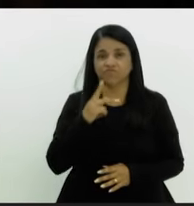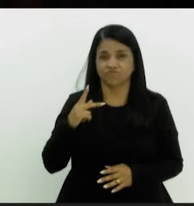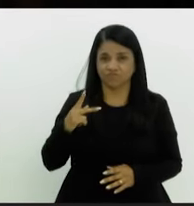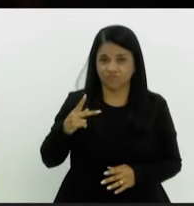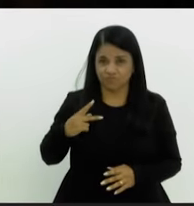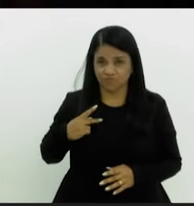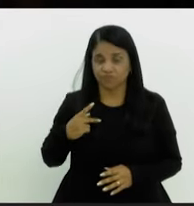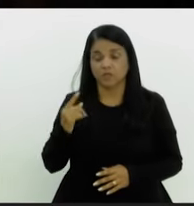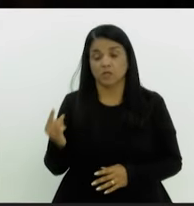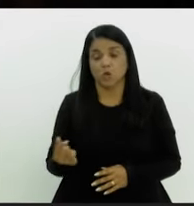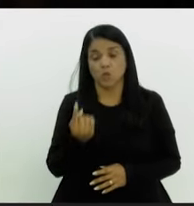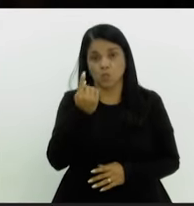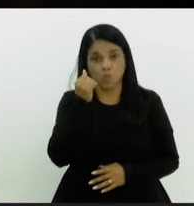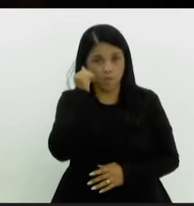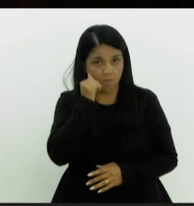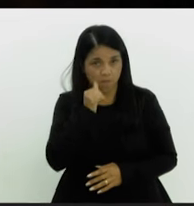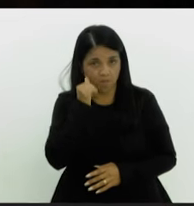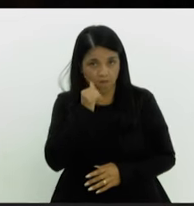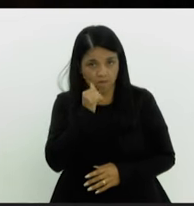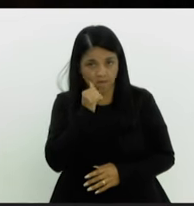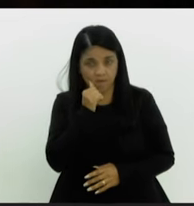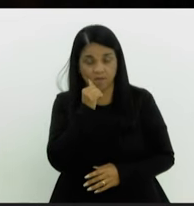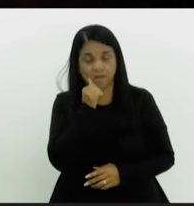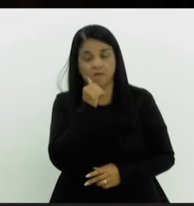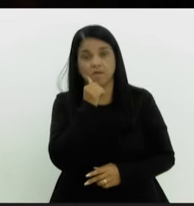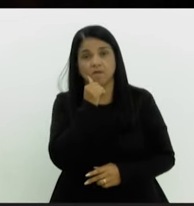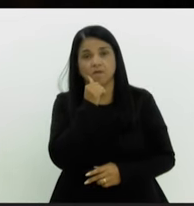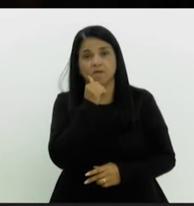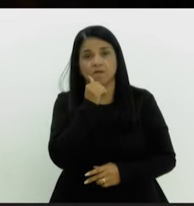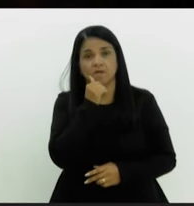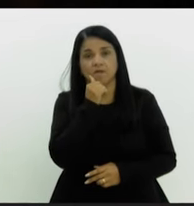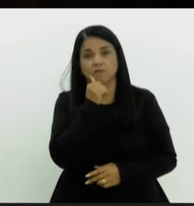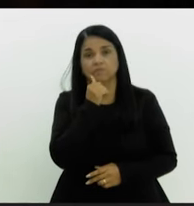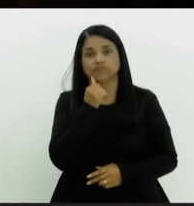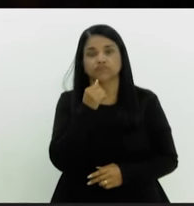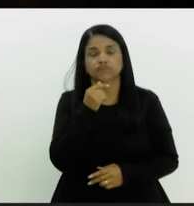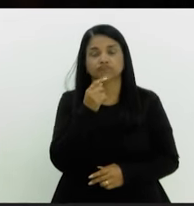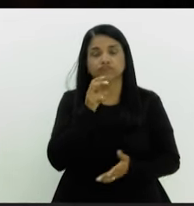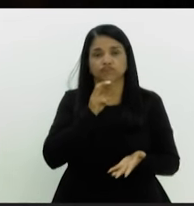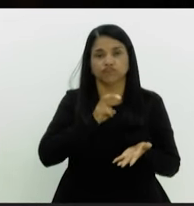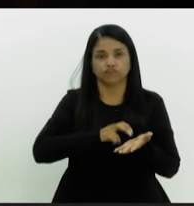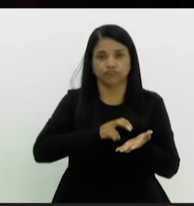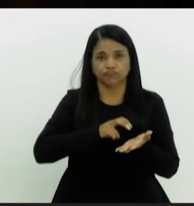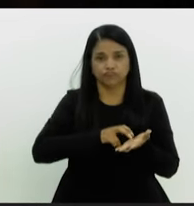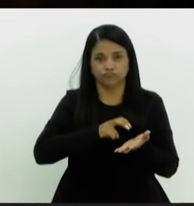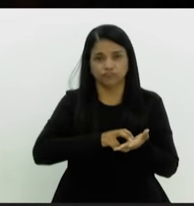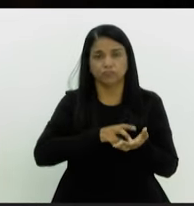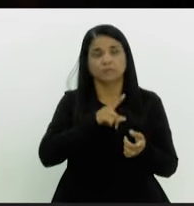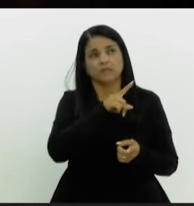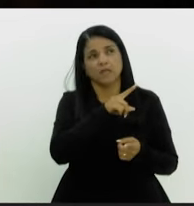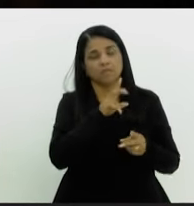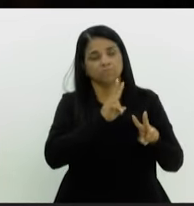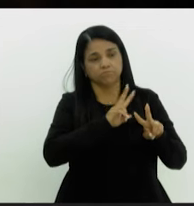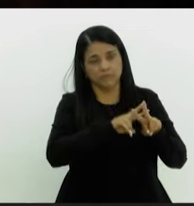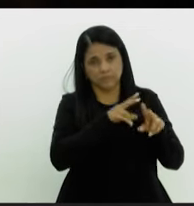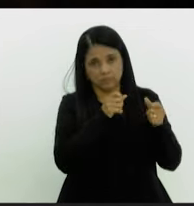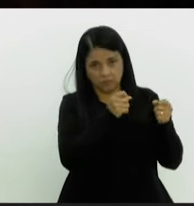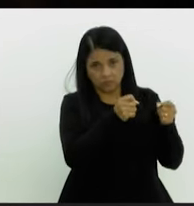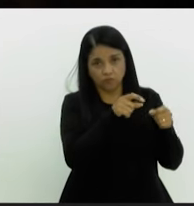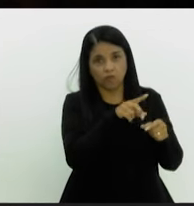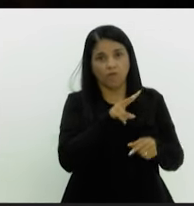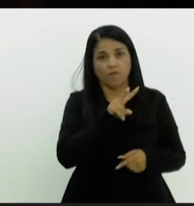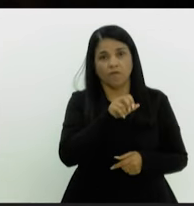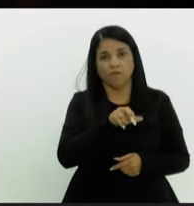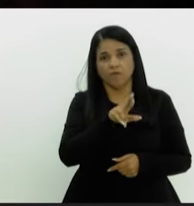defensora mulher eh eh eh dioturnamente no no presídio talavera Bruce e a gente precisa